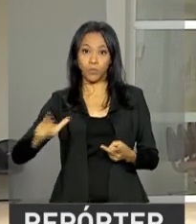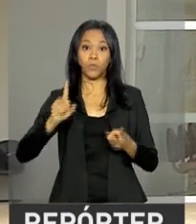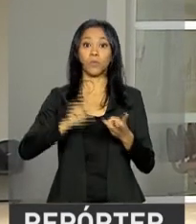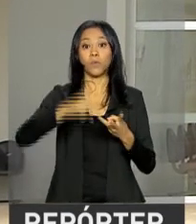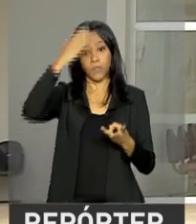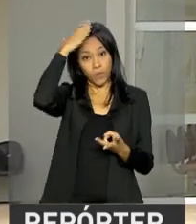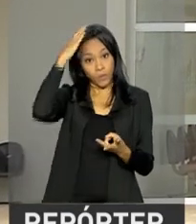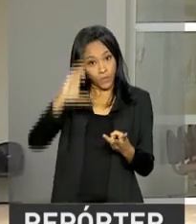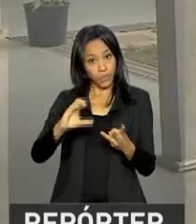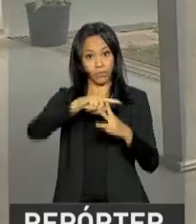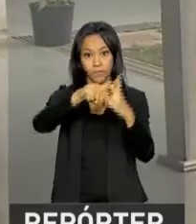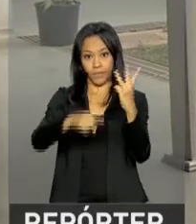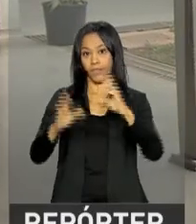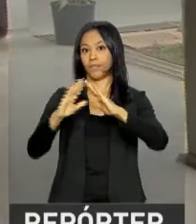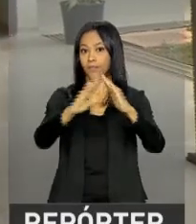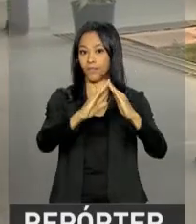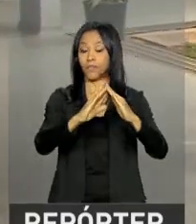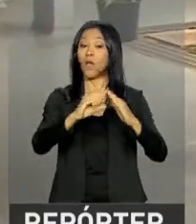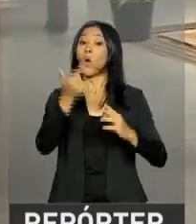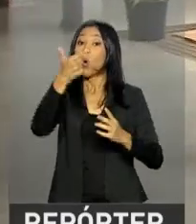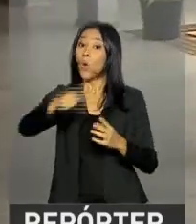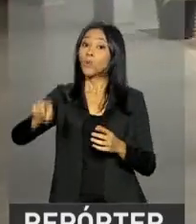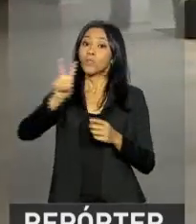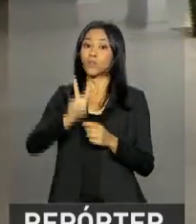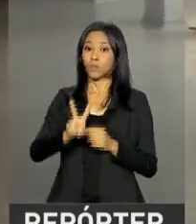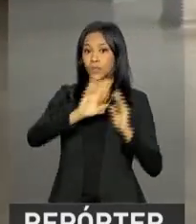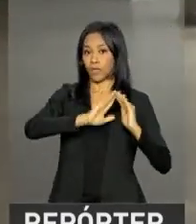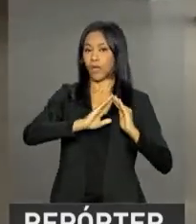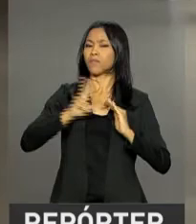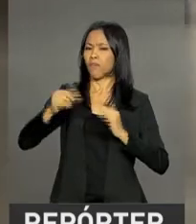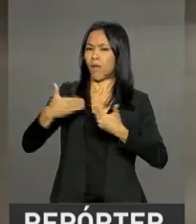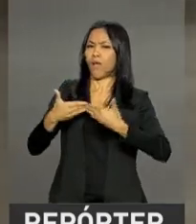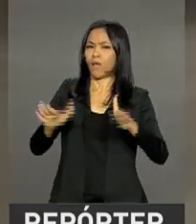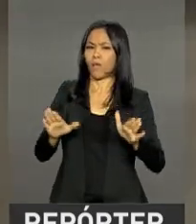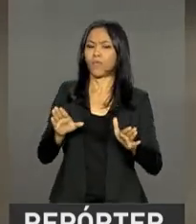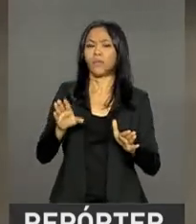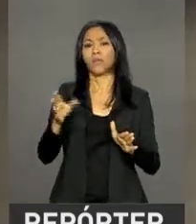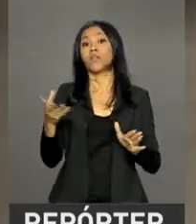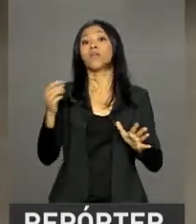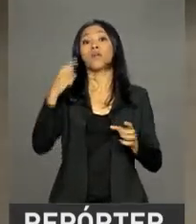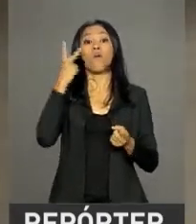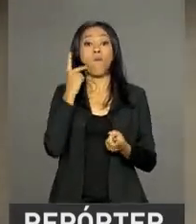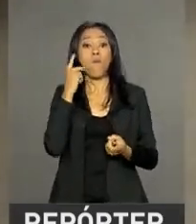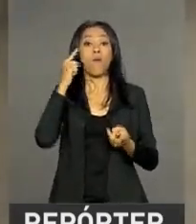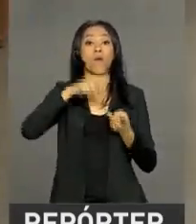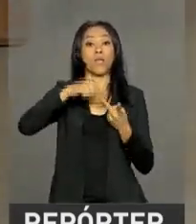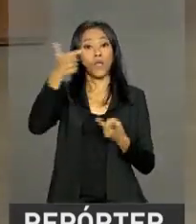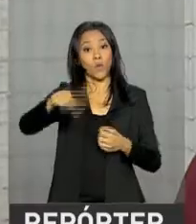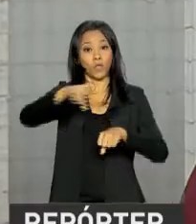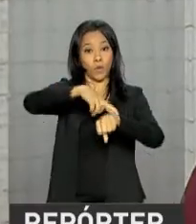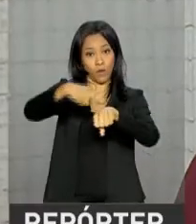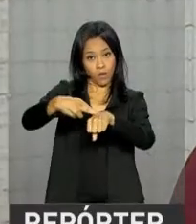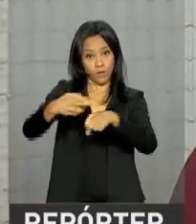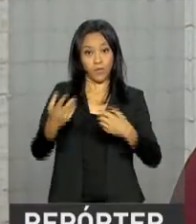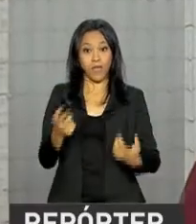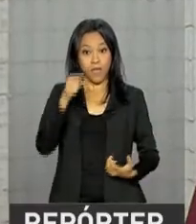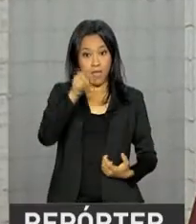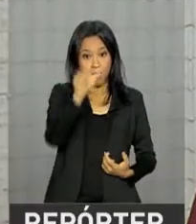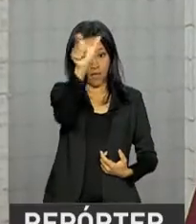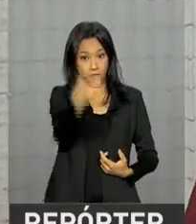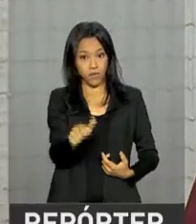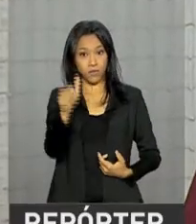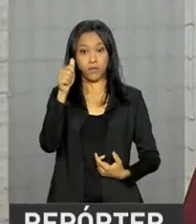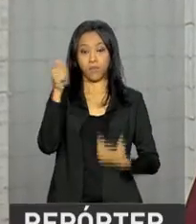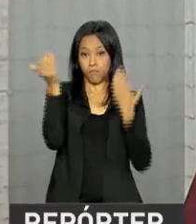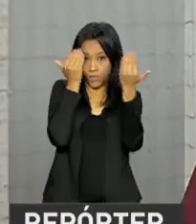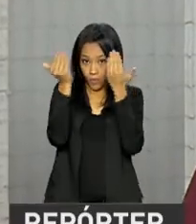no paraná outras duas devem ser abertas logo uma no ceará e outra em roraima essa psicóloga dá um